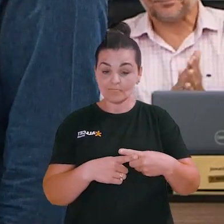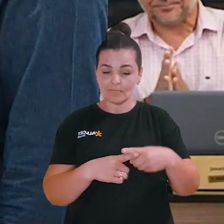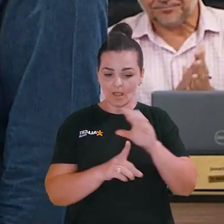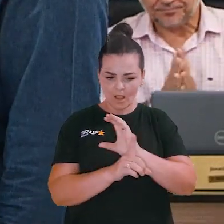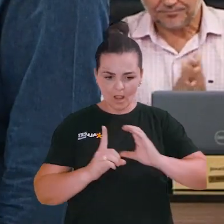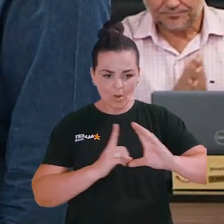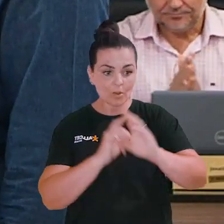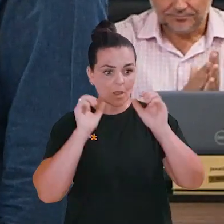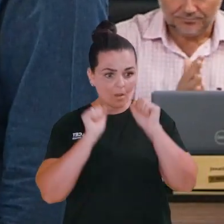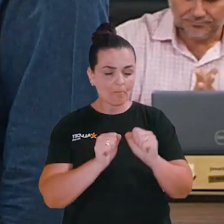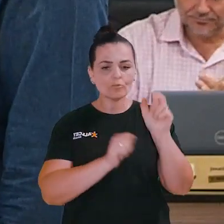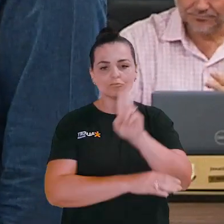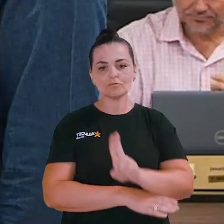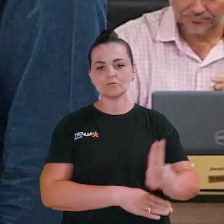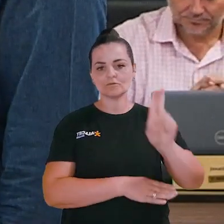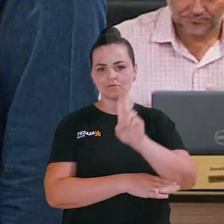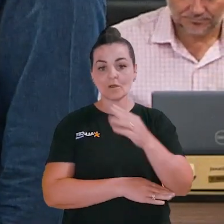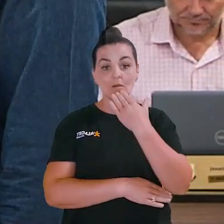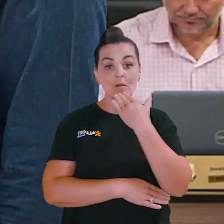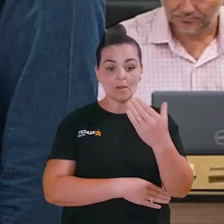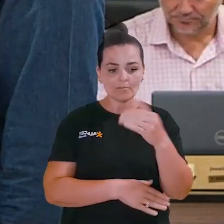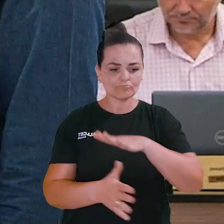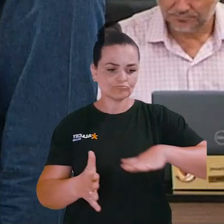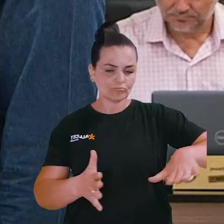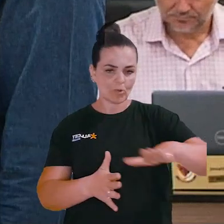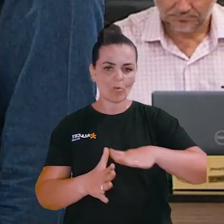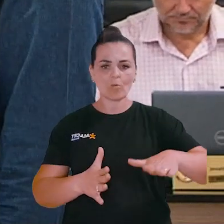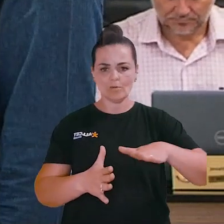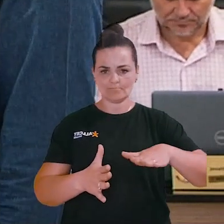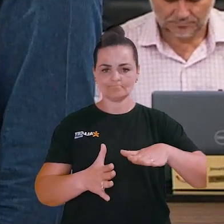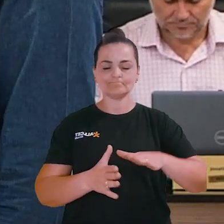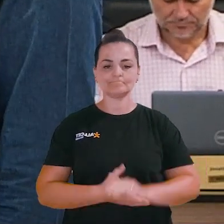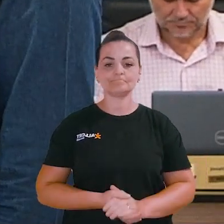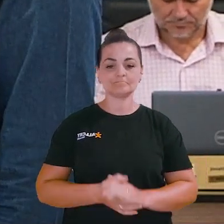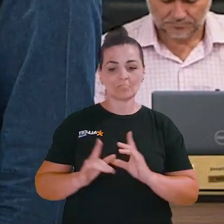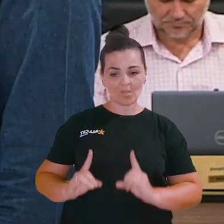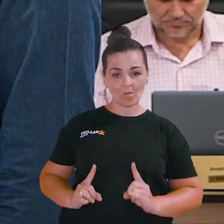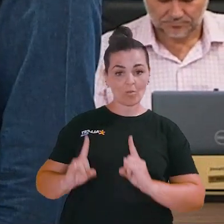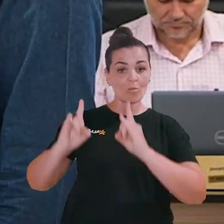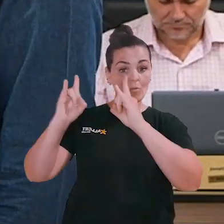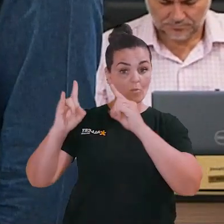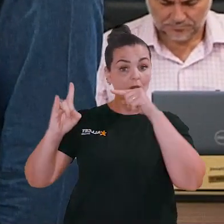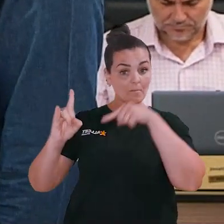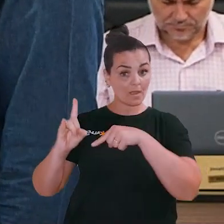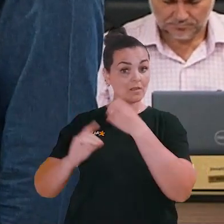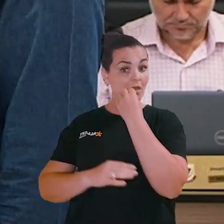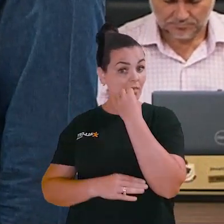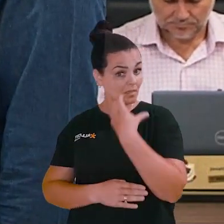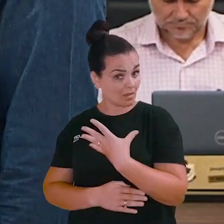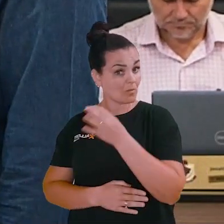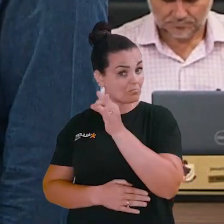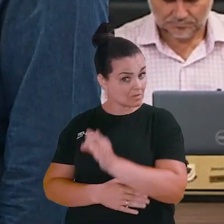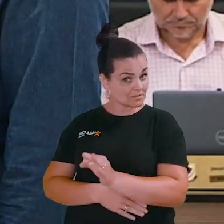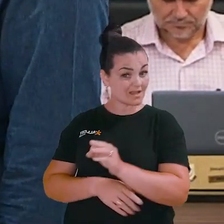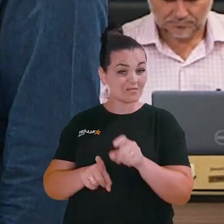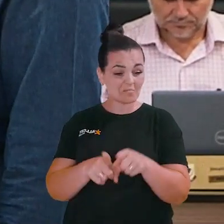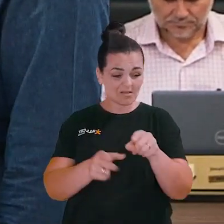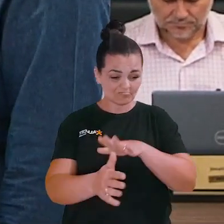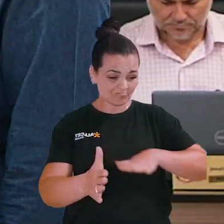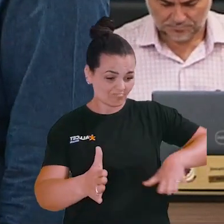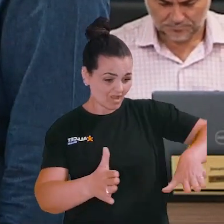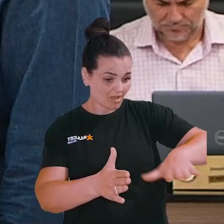uso coletivo da comunidade que pede a restauração daquele espaço o prédio em si está muito bem